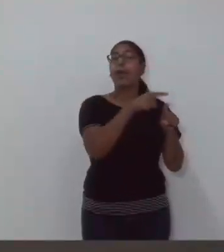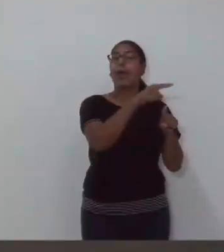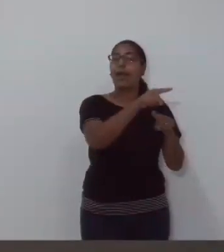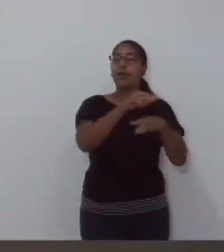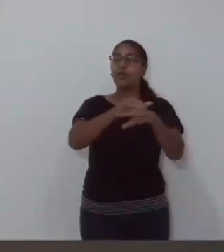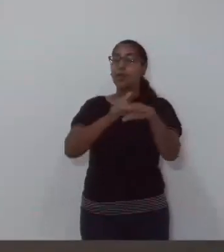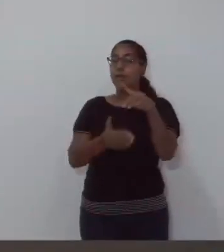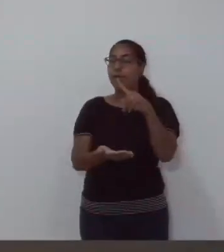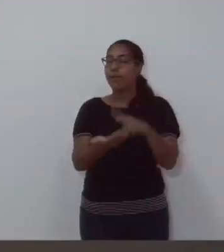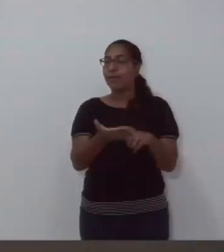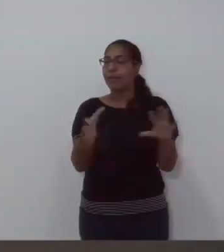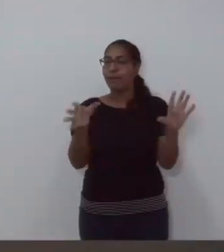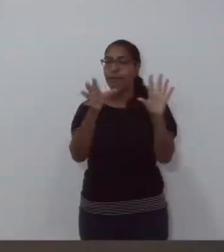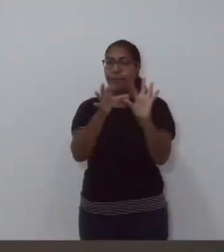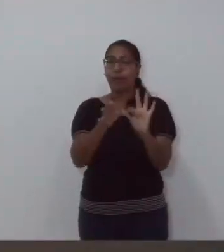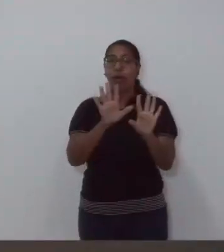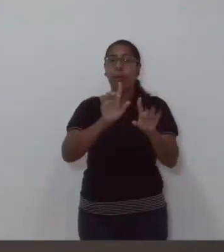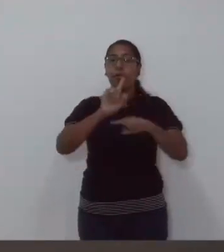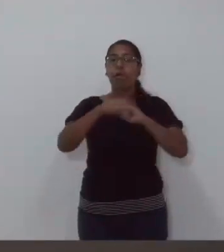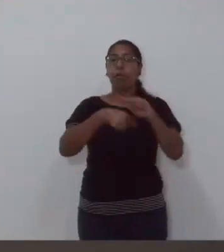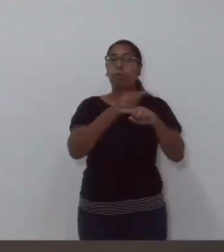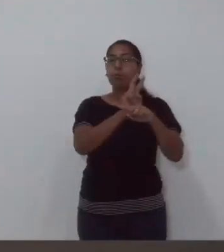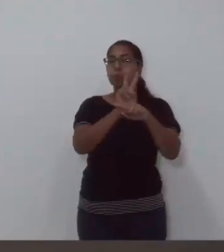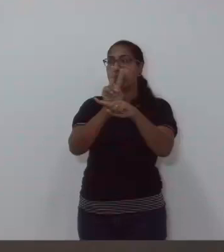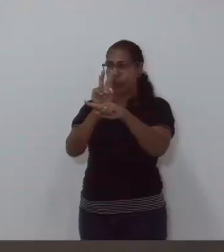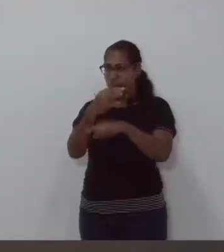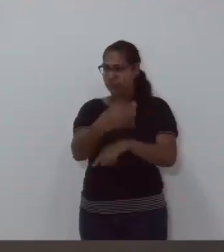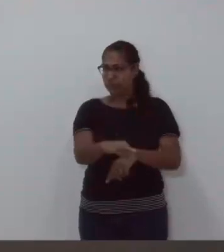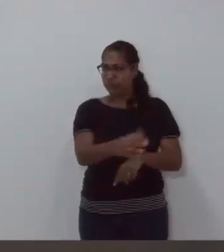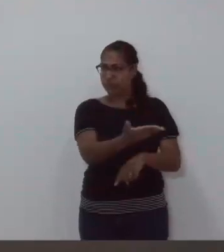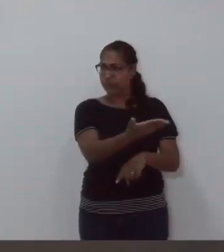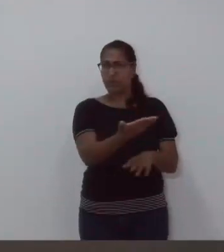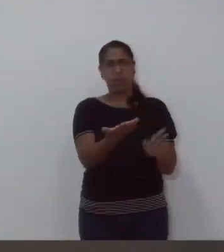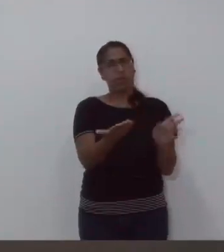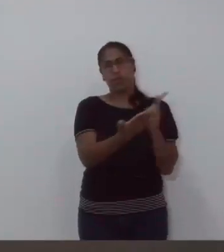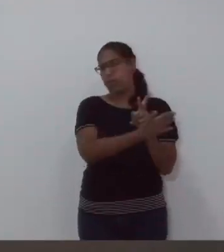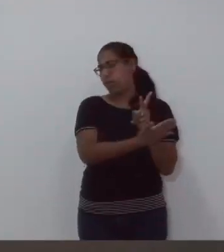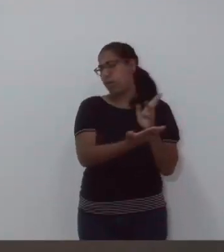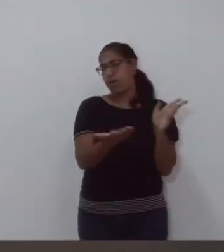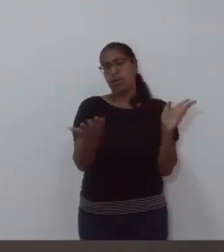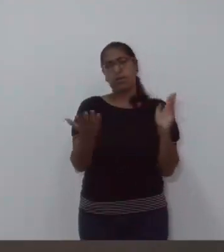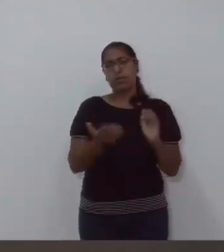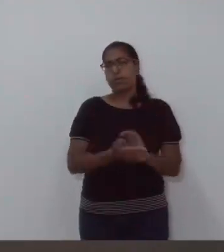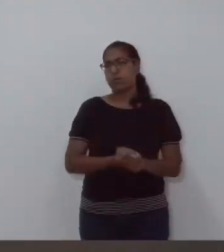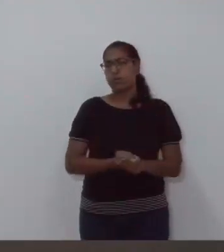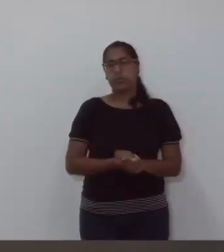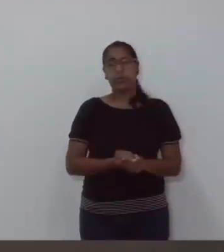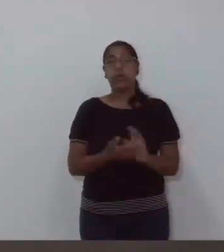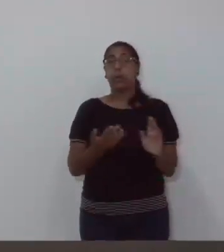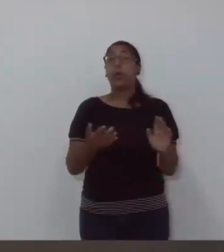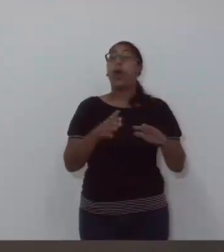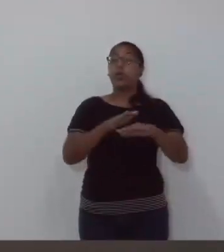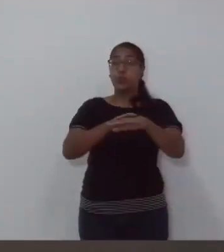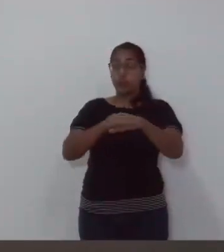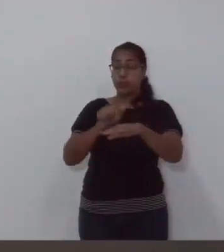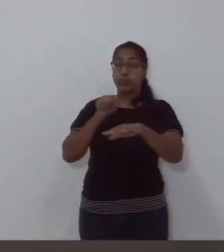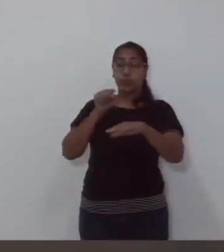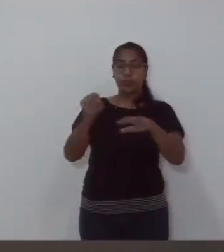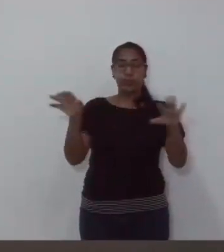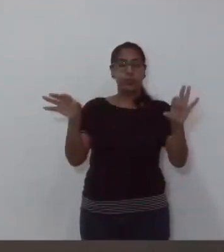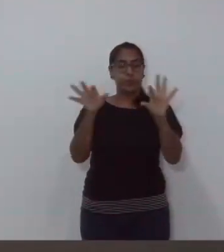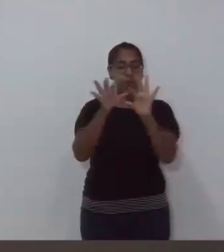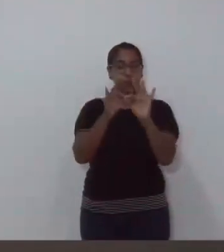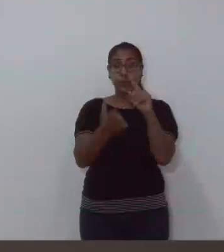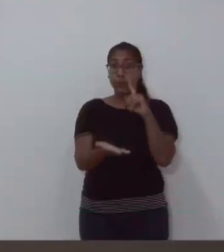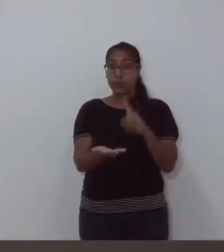serviço, mas não fiscaliza? Você acha certo isso? Não é certo. Além de contratar o serviço,